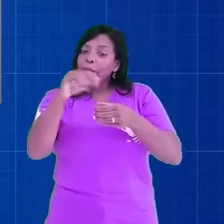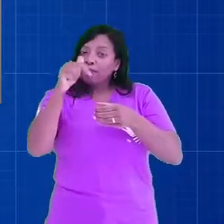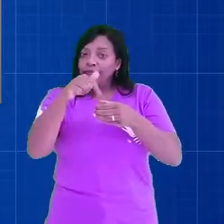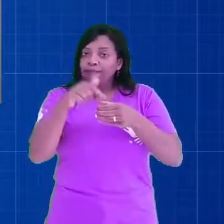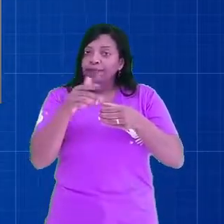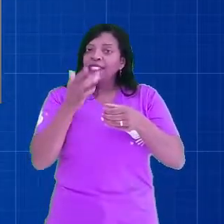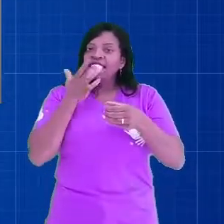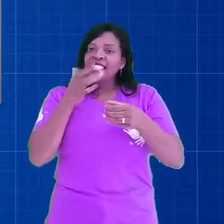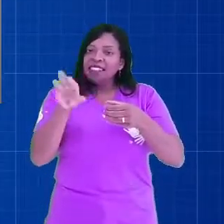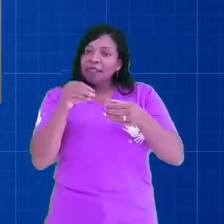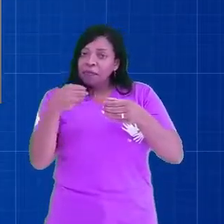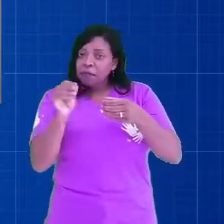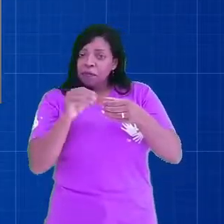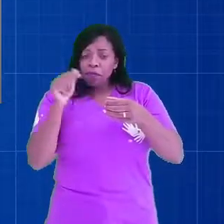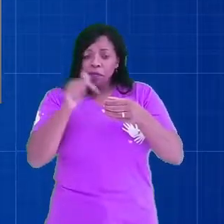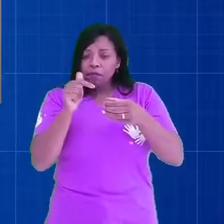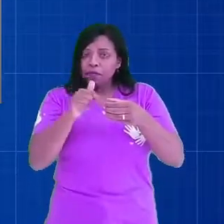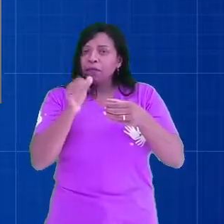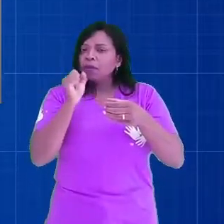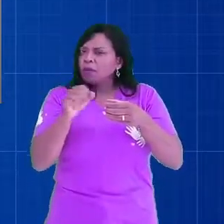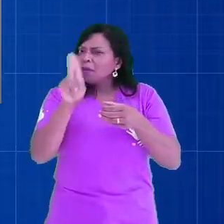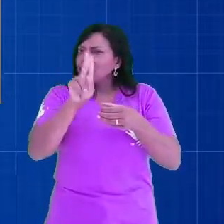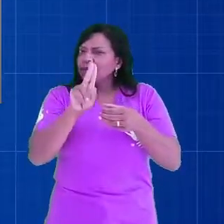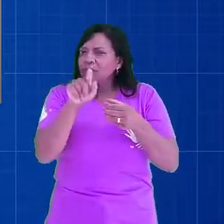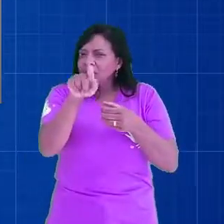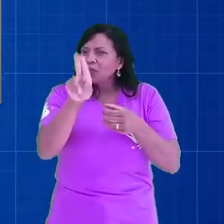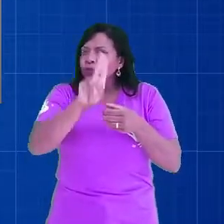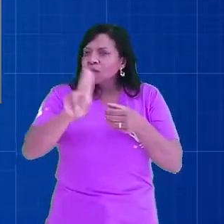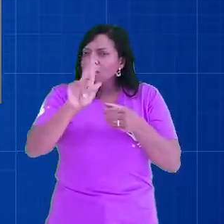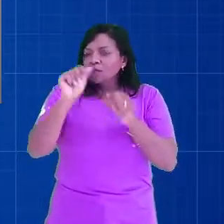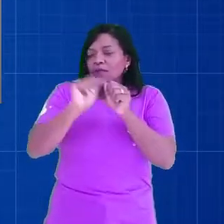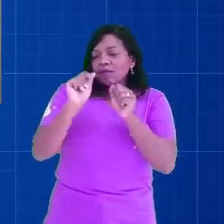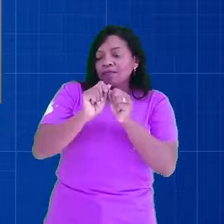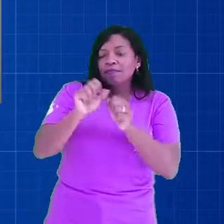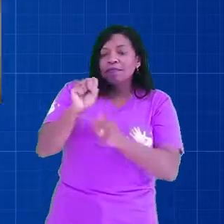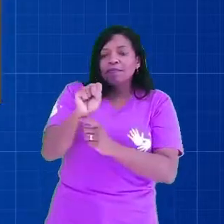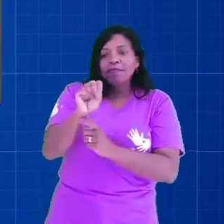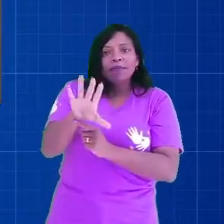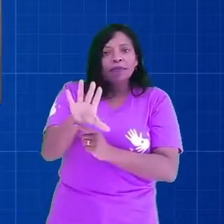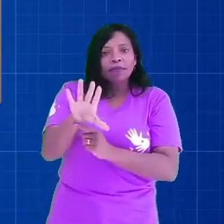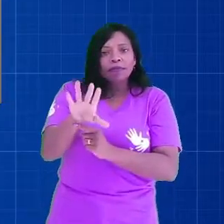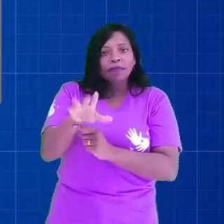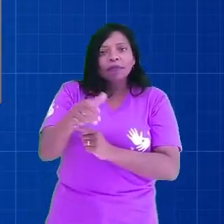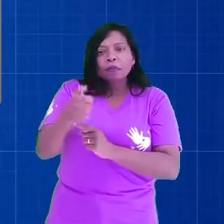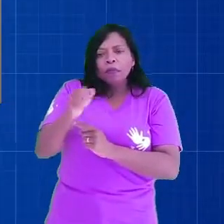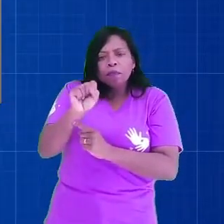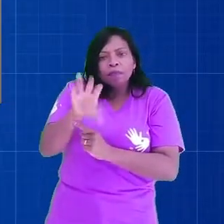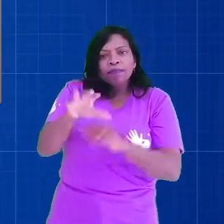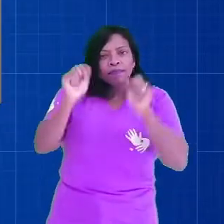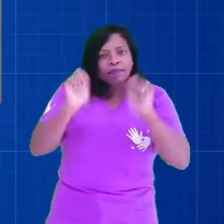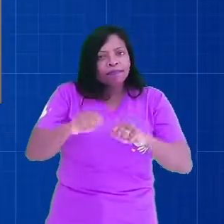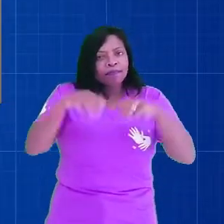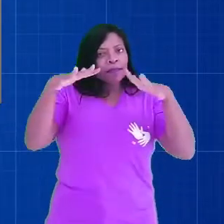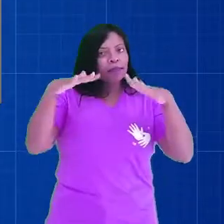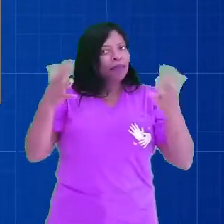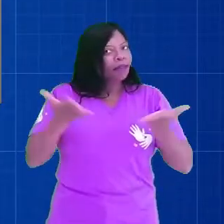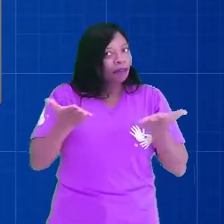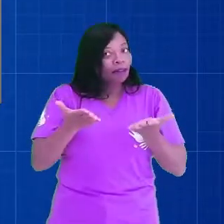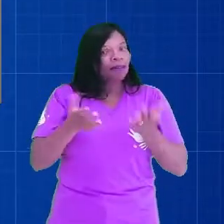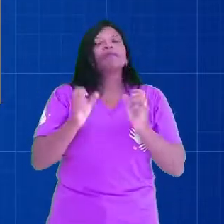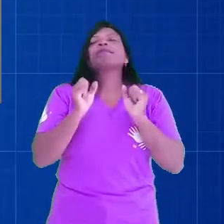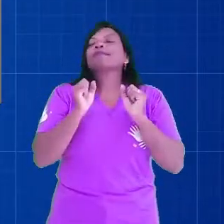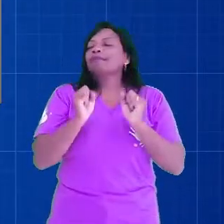né? Dá para a gente fazer uma lanterna mágica com isso? Dá. Então, vocês vão falar com a professora